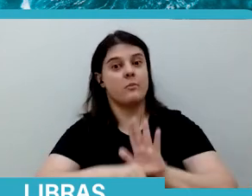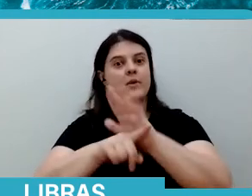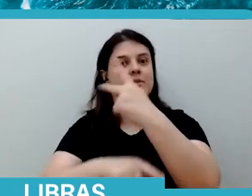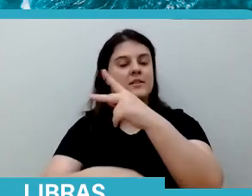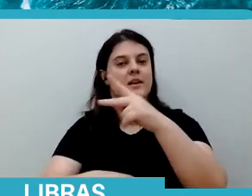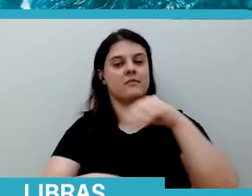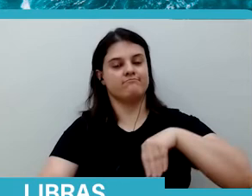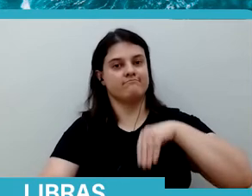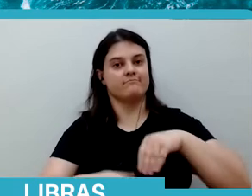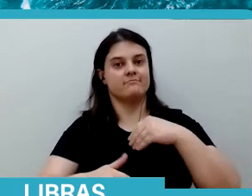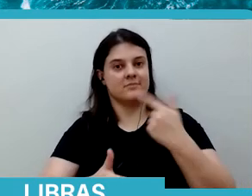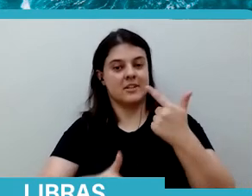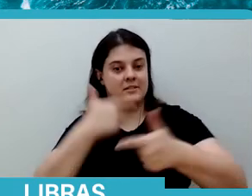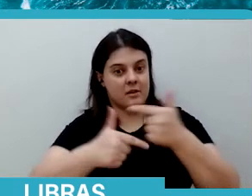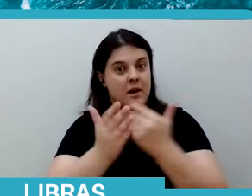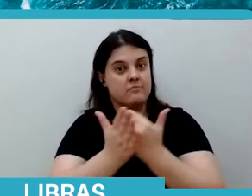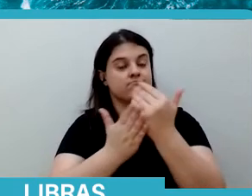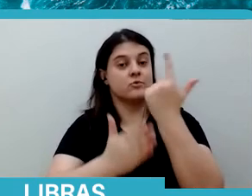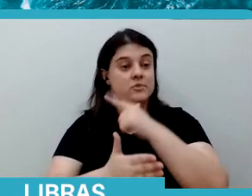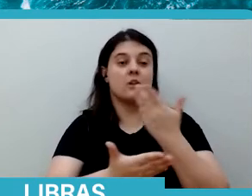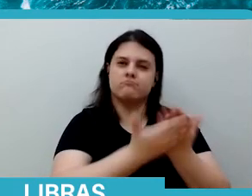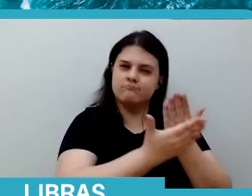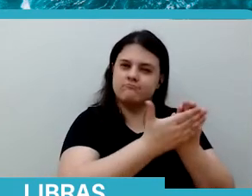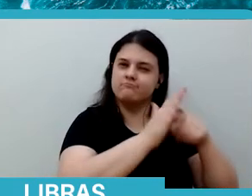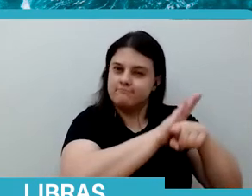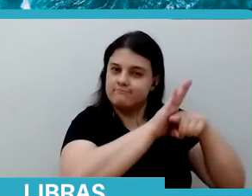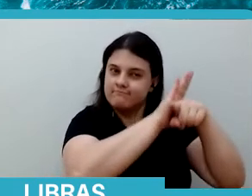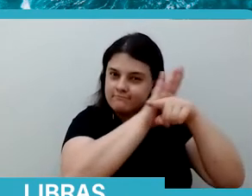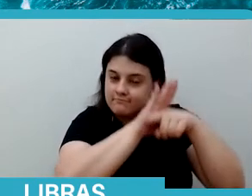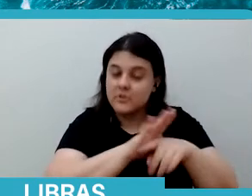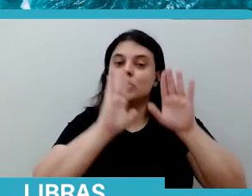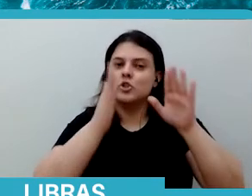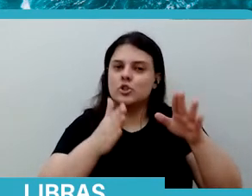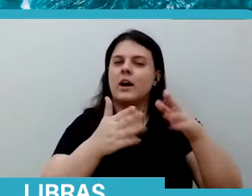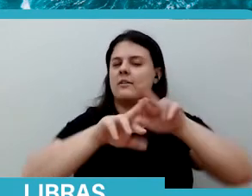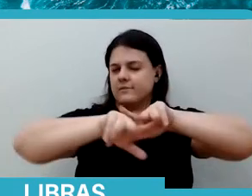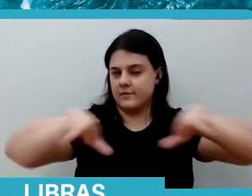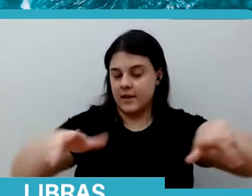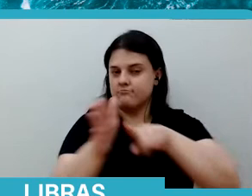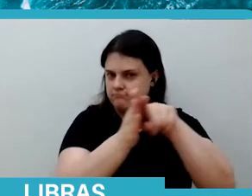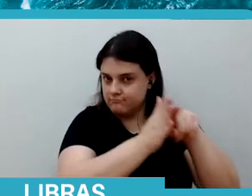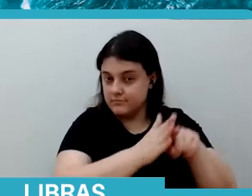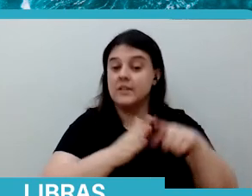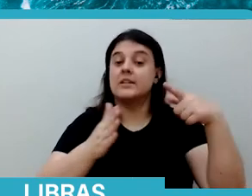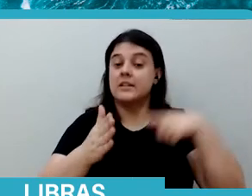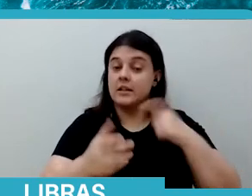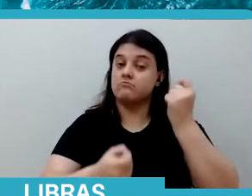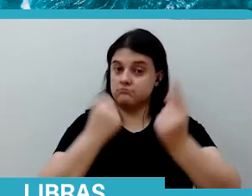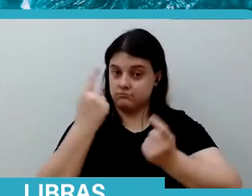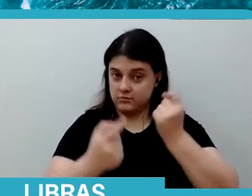elas então a gente vem estudando e já vem mapeando a gente já fez várias pesquisas Inclusive a gente tem